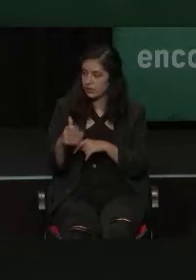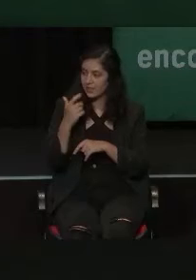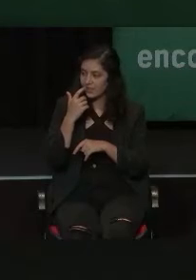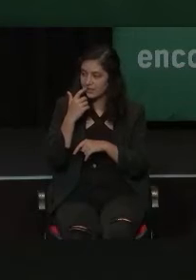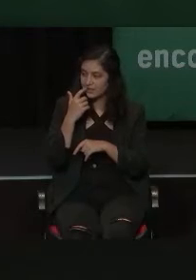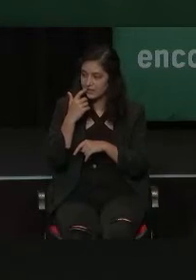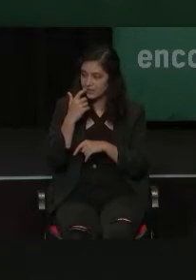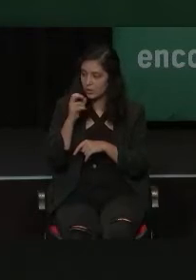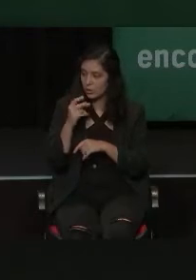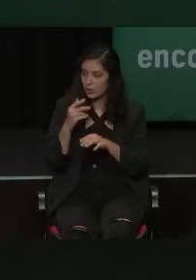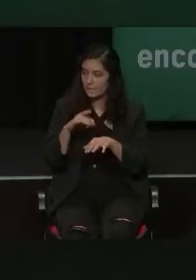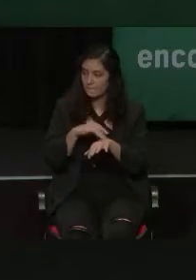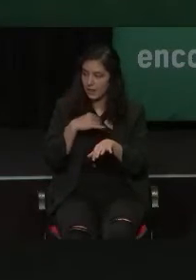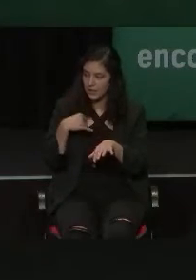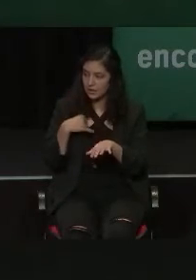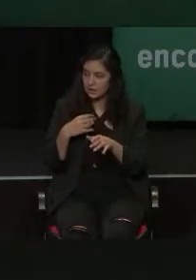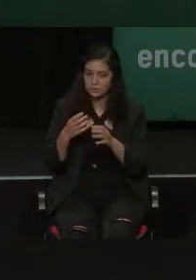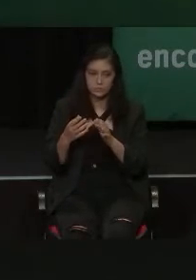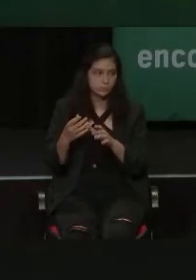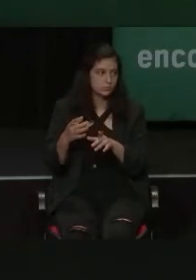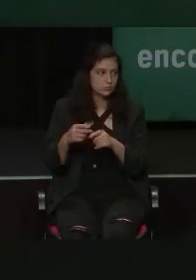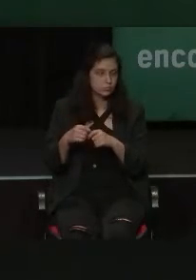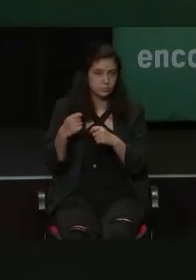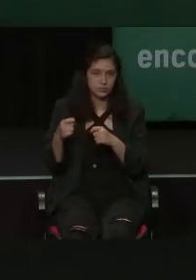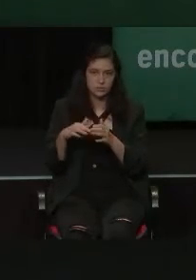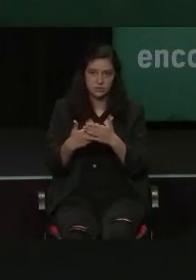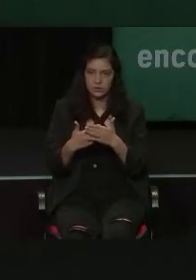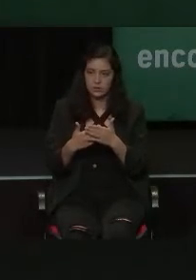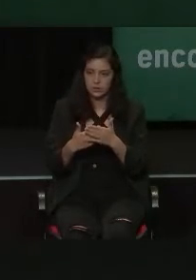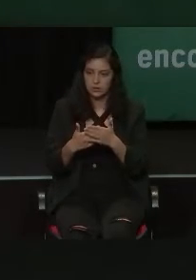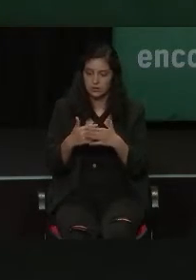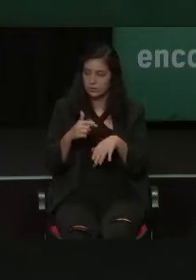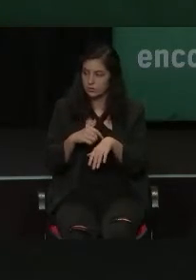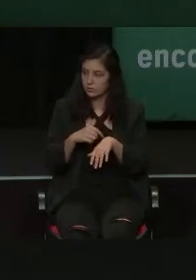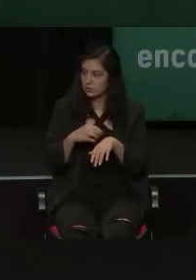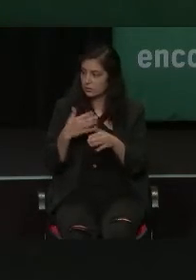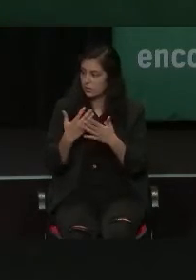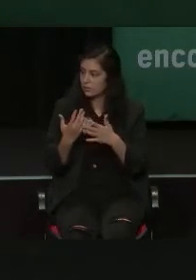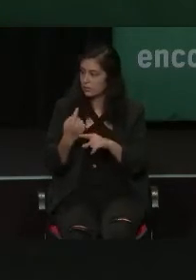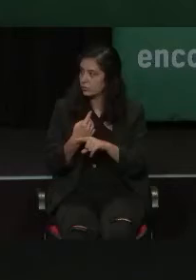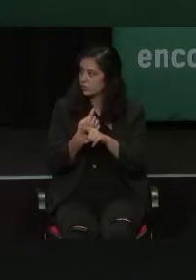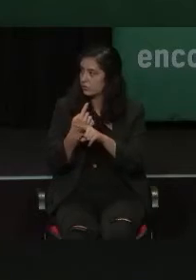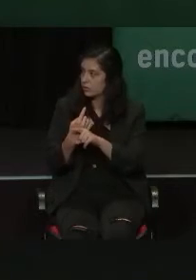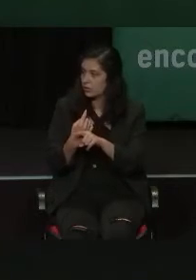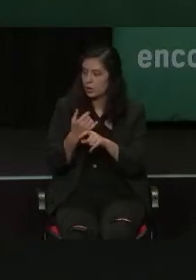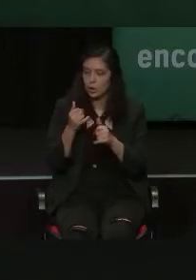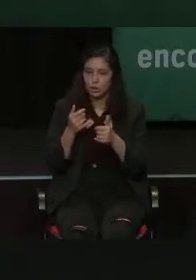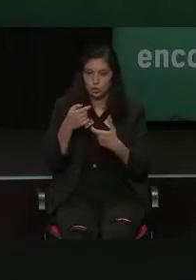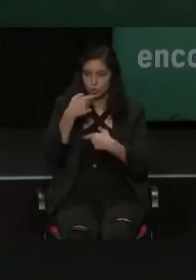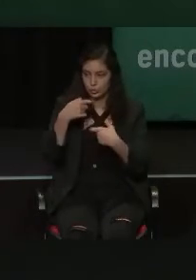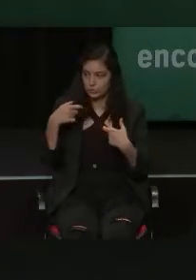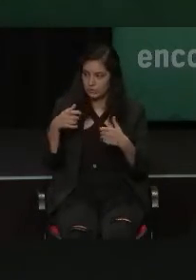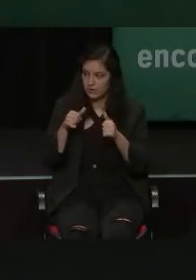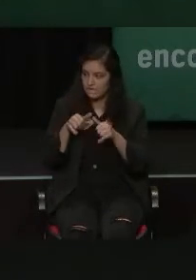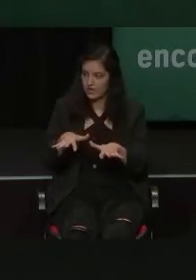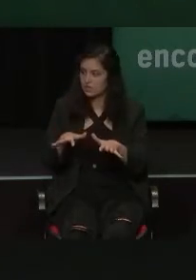por or exemplo, placa medical dentária implants. ou implantes They are médicos. responsible for São more than 80% of responsáveis human infections por and mais de